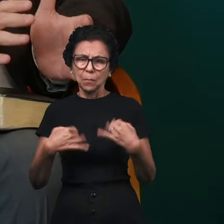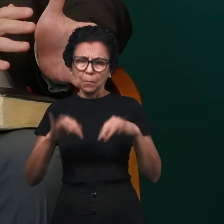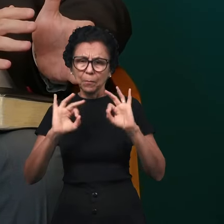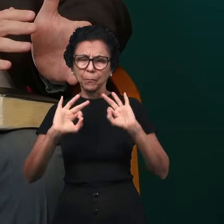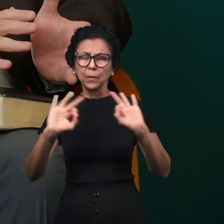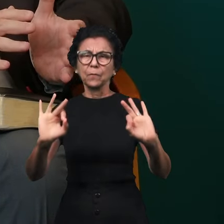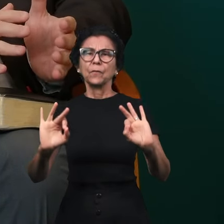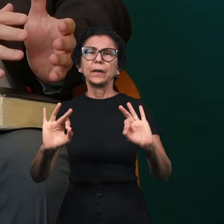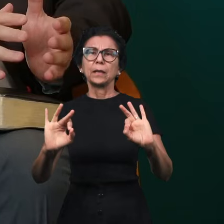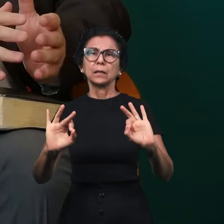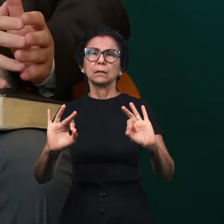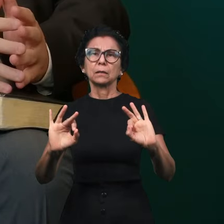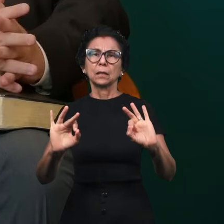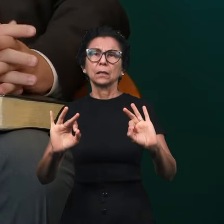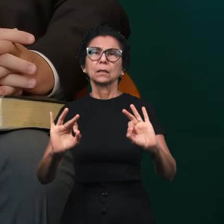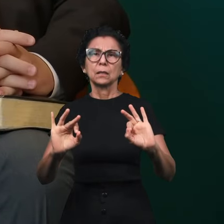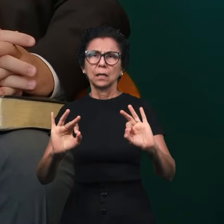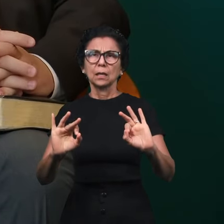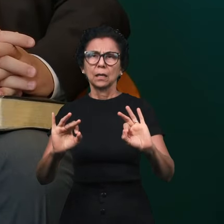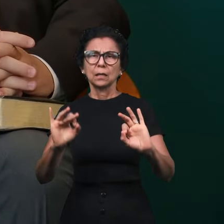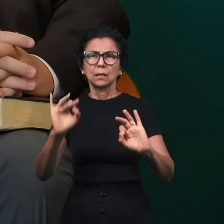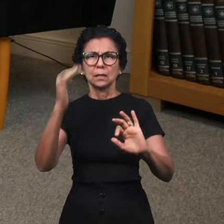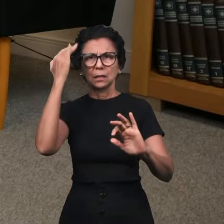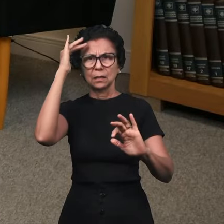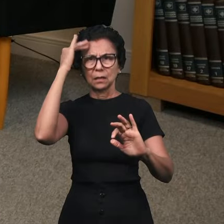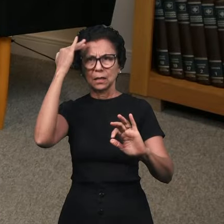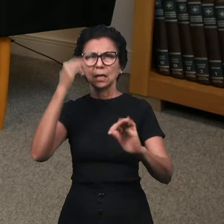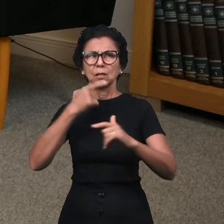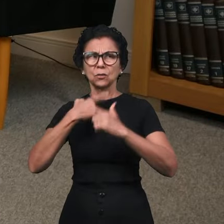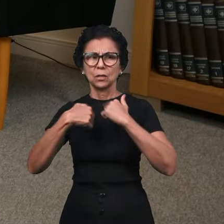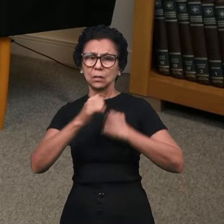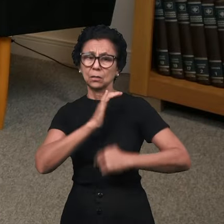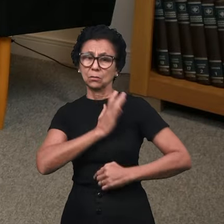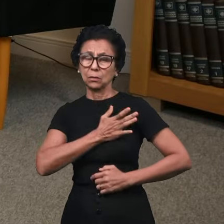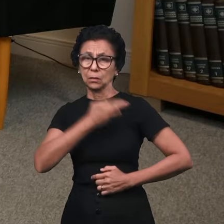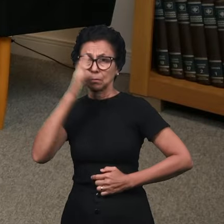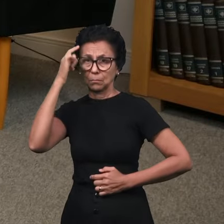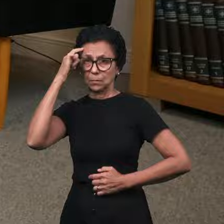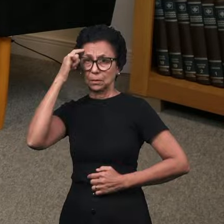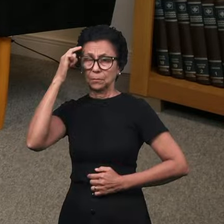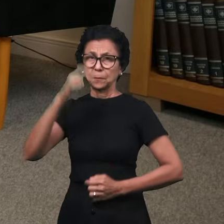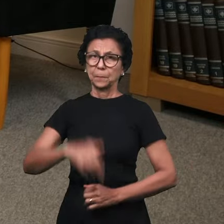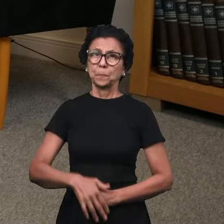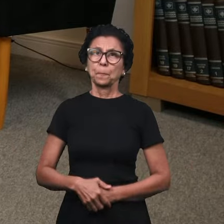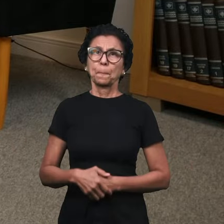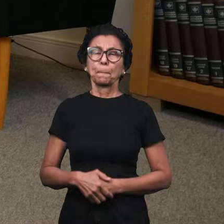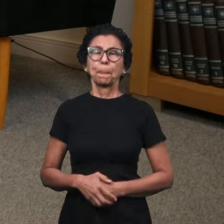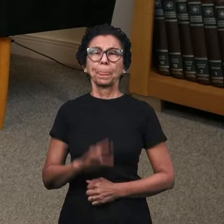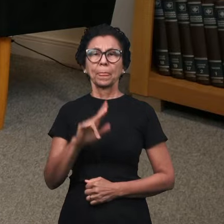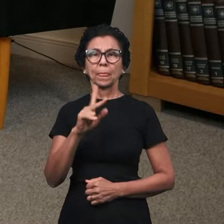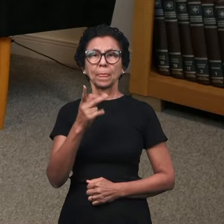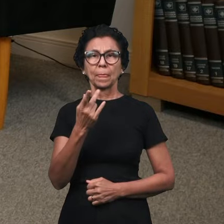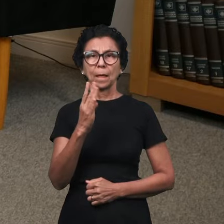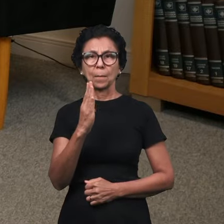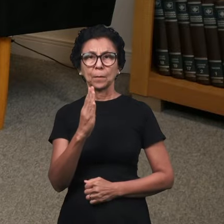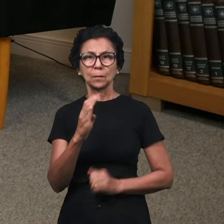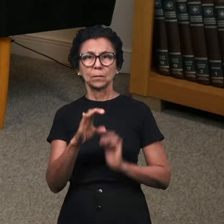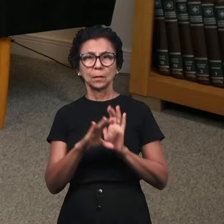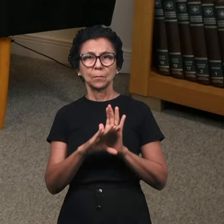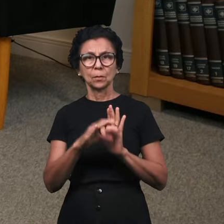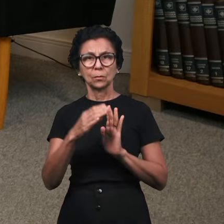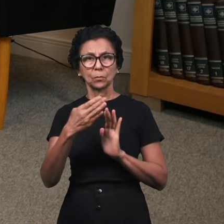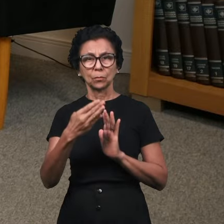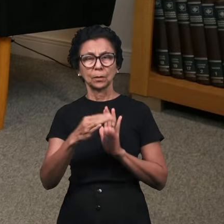o que discerne intenção do coração e pensamento. Agora, Hebreus 4:12, né? Um